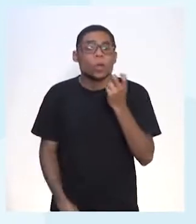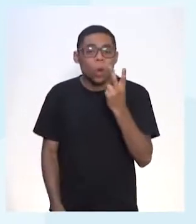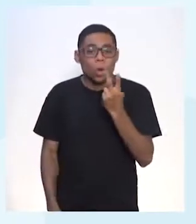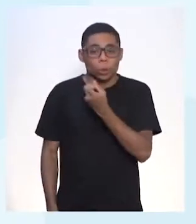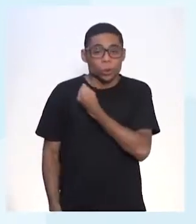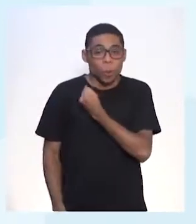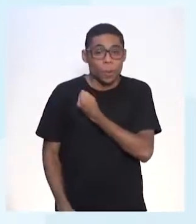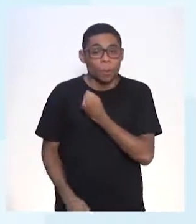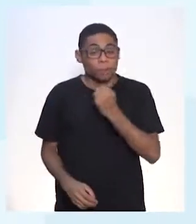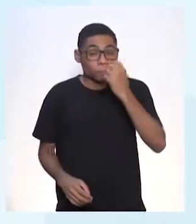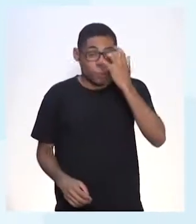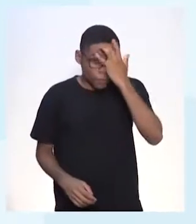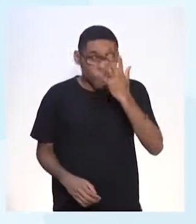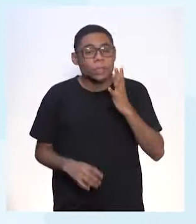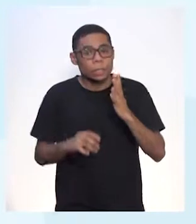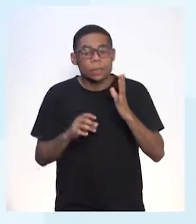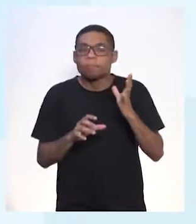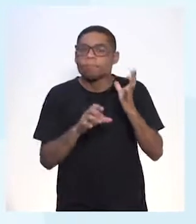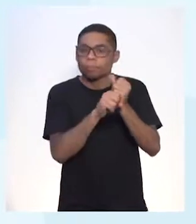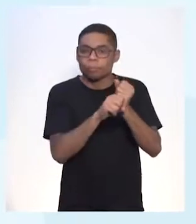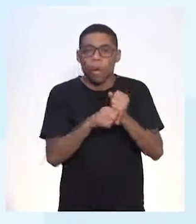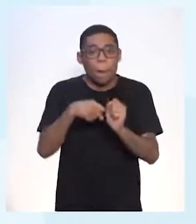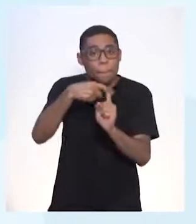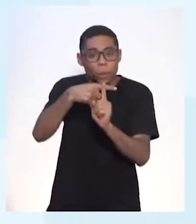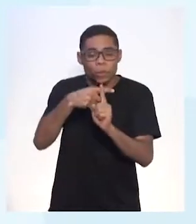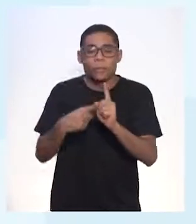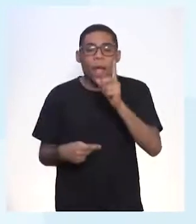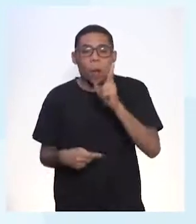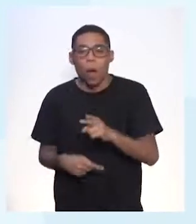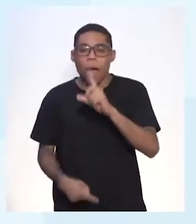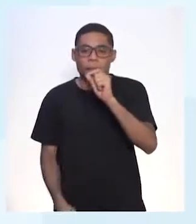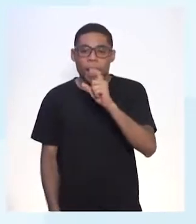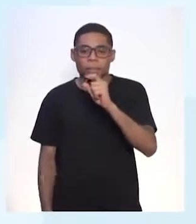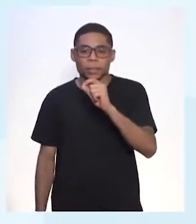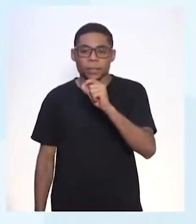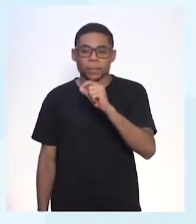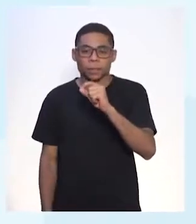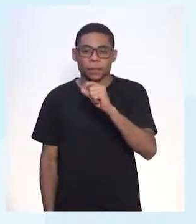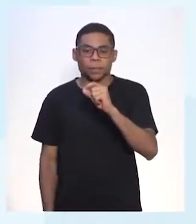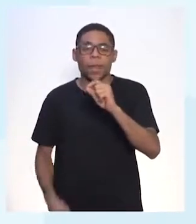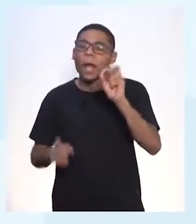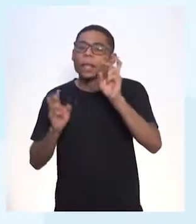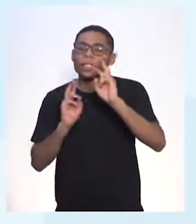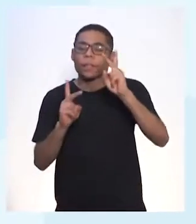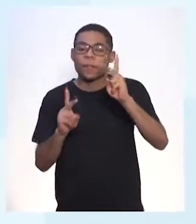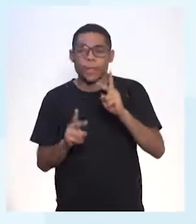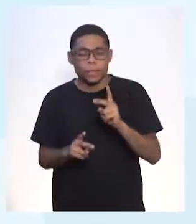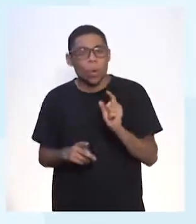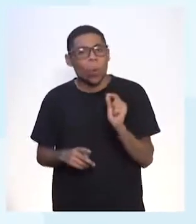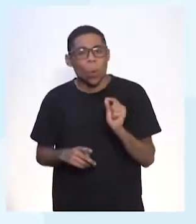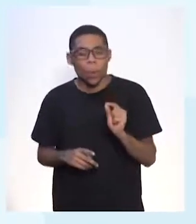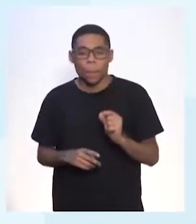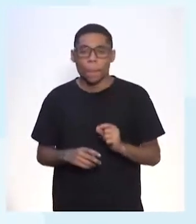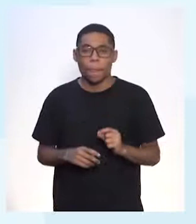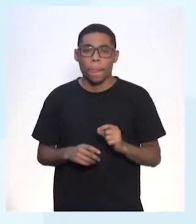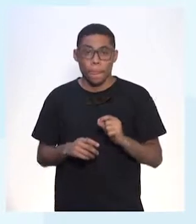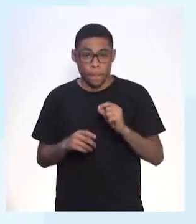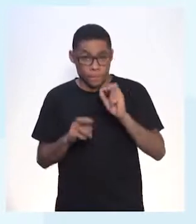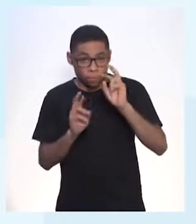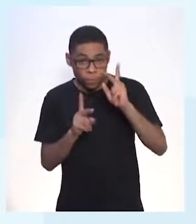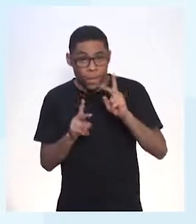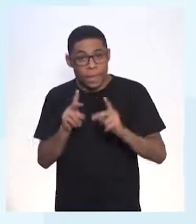números inteiros positivos é igual a 10. A diferença entre eles é igual a